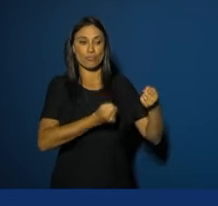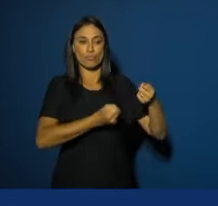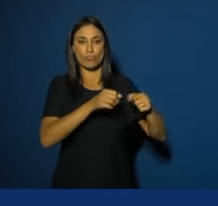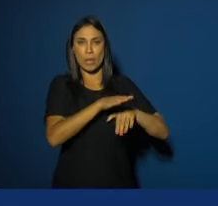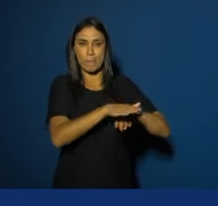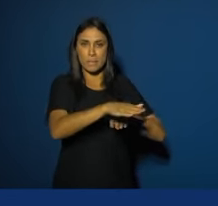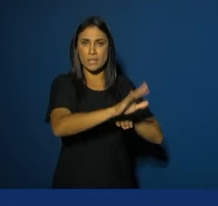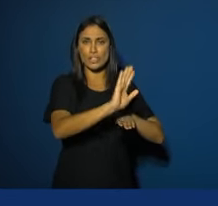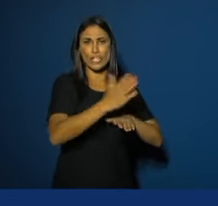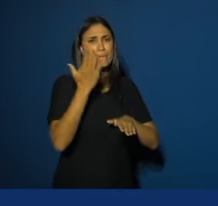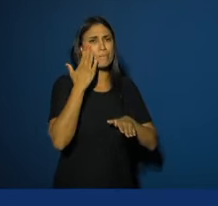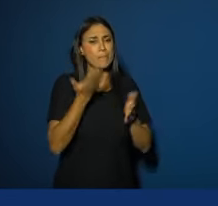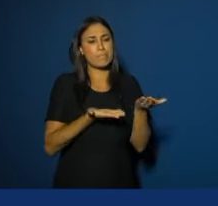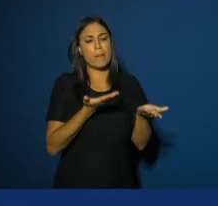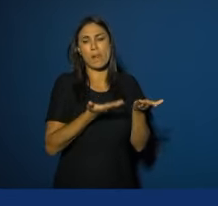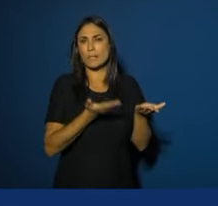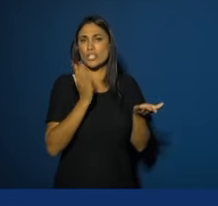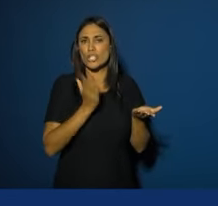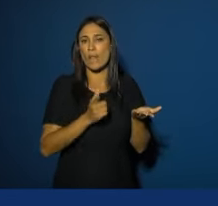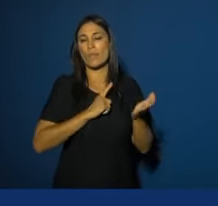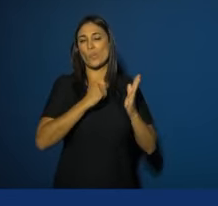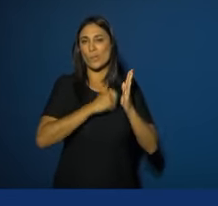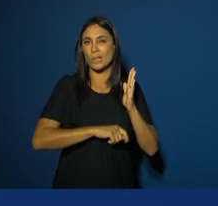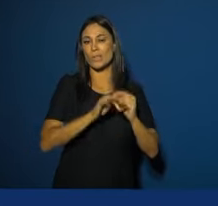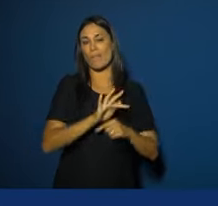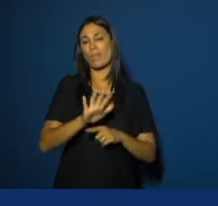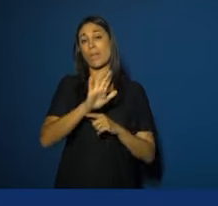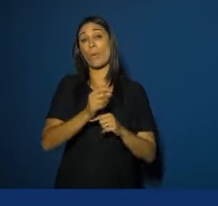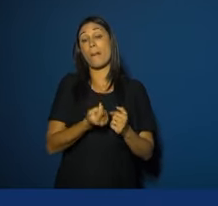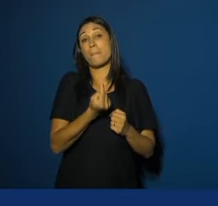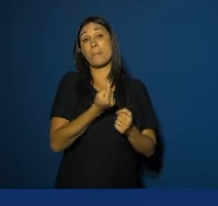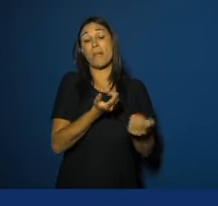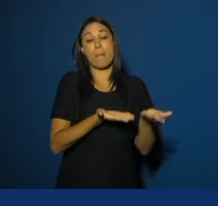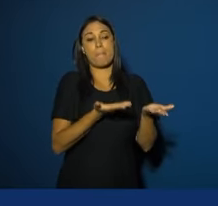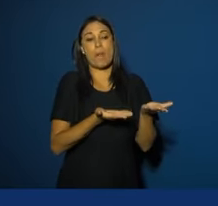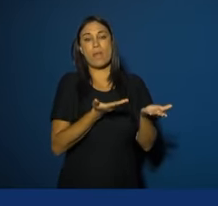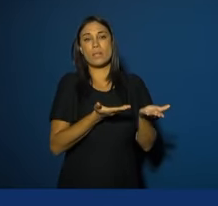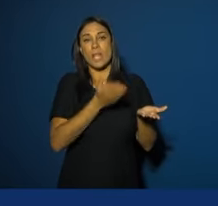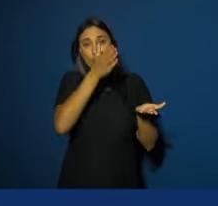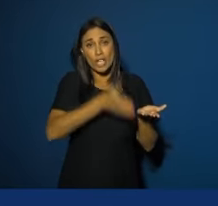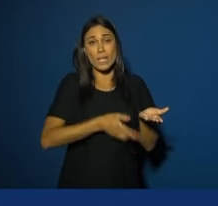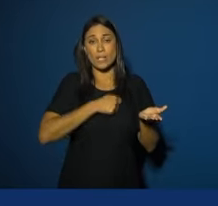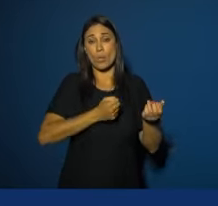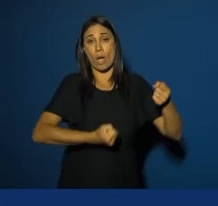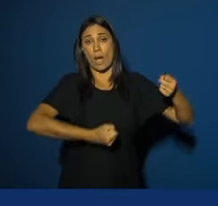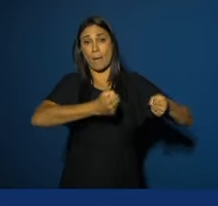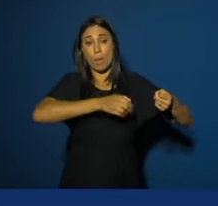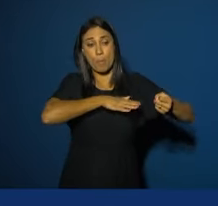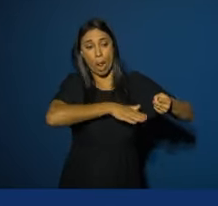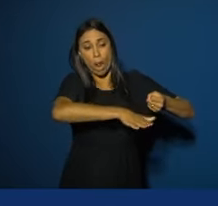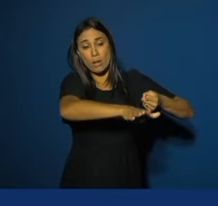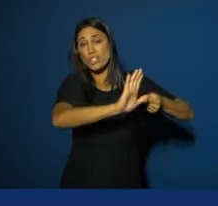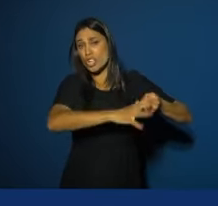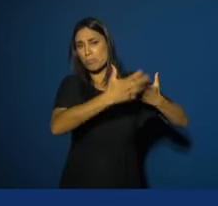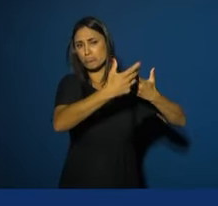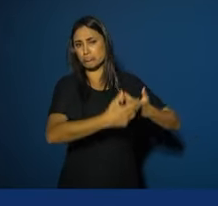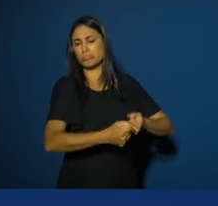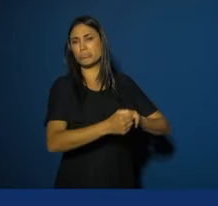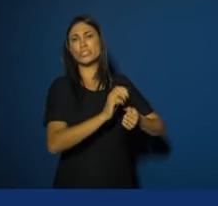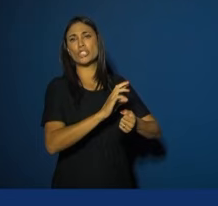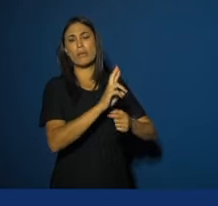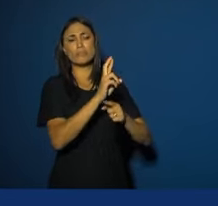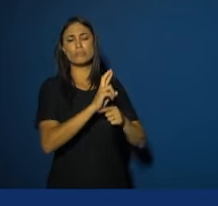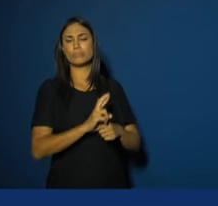ne covias do do serrado um contrato Federal a primeira balança automática o camião passa começamos agora um teste um